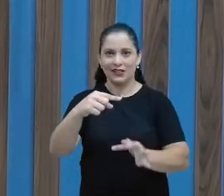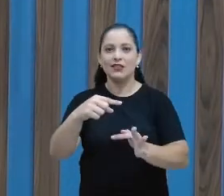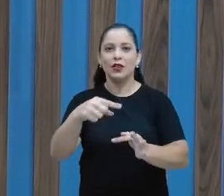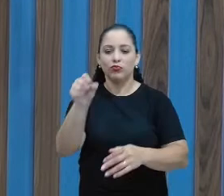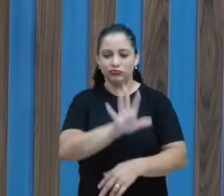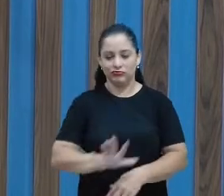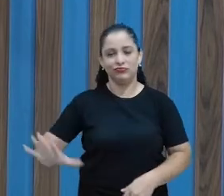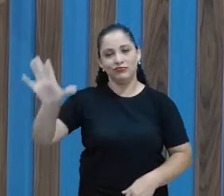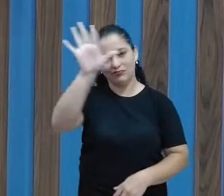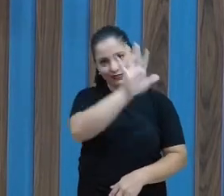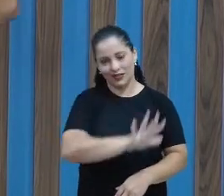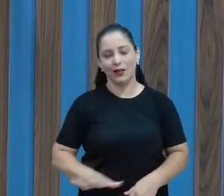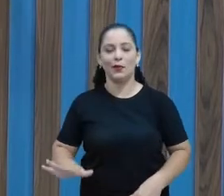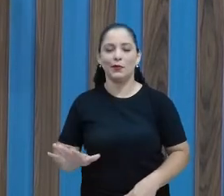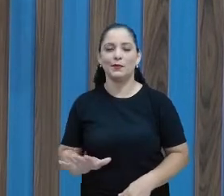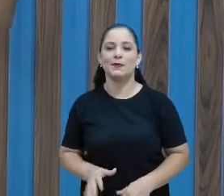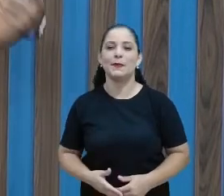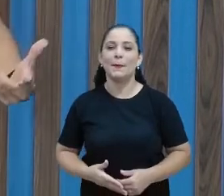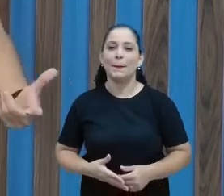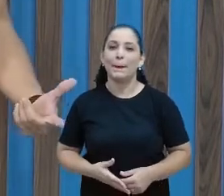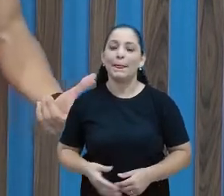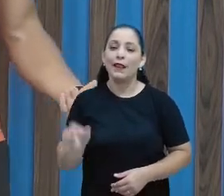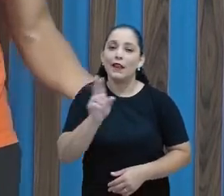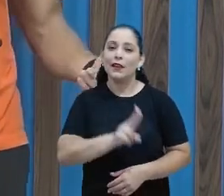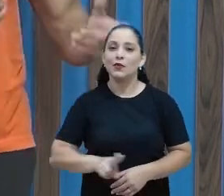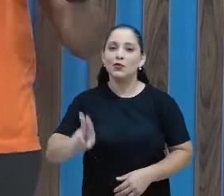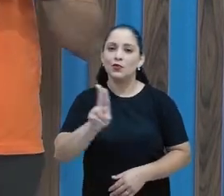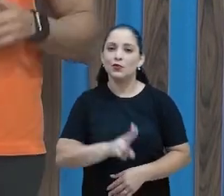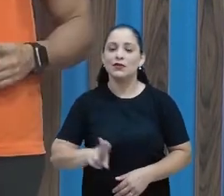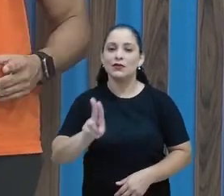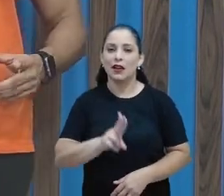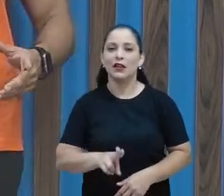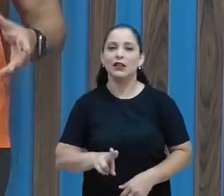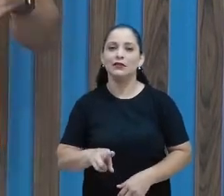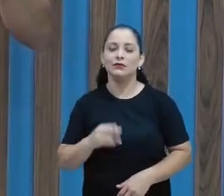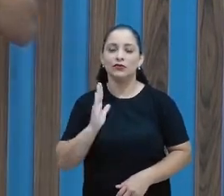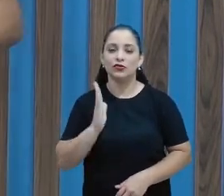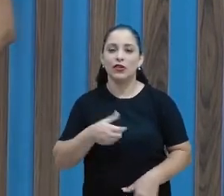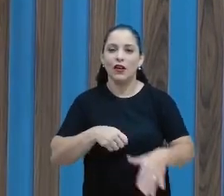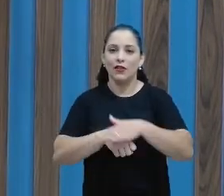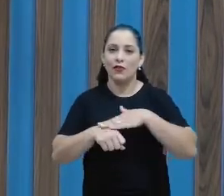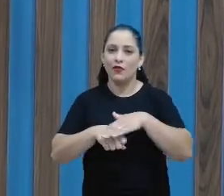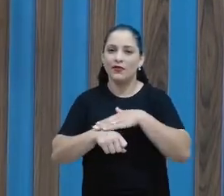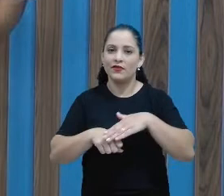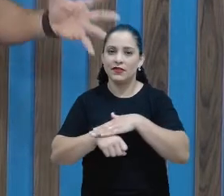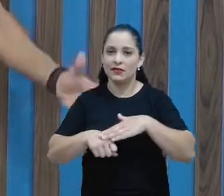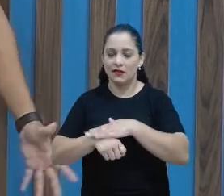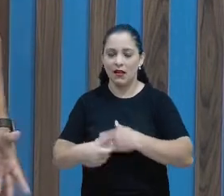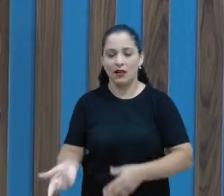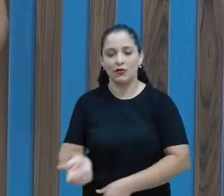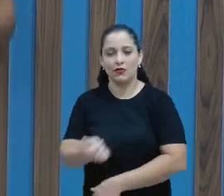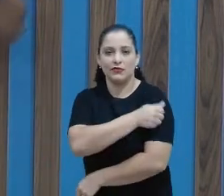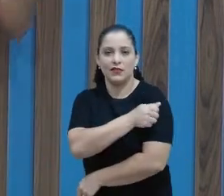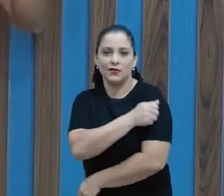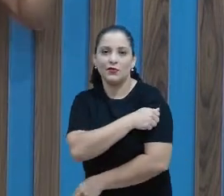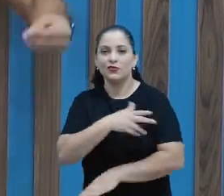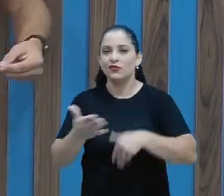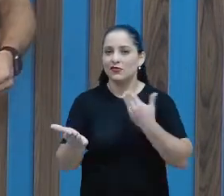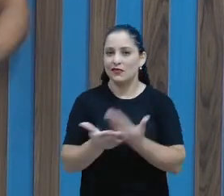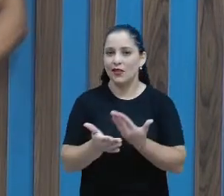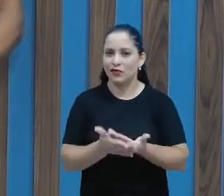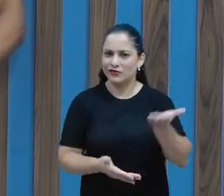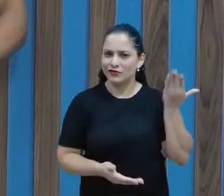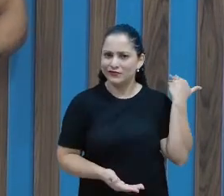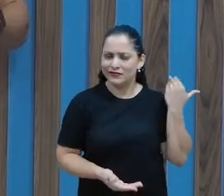fachada toda. Então, a gente não utiliza muito, né? Eu estava conversando aqui com os meninos nas aulas passadas, a gente não utiliza